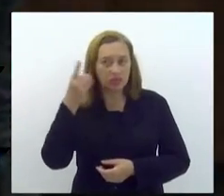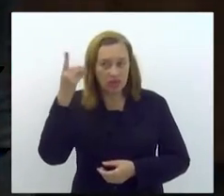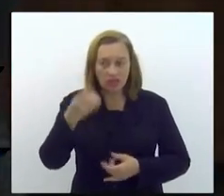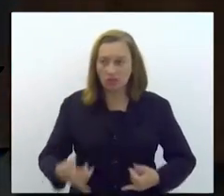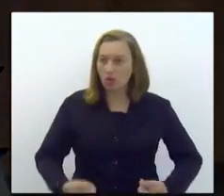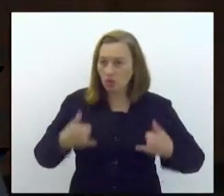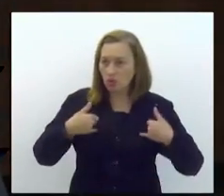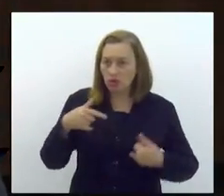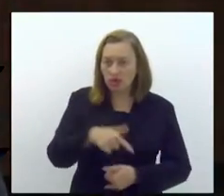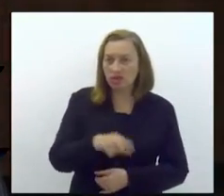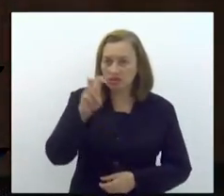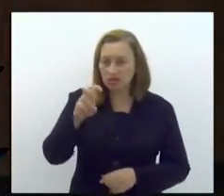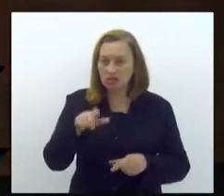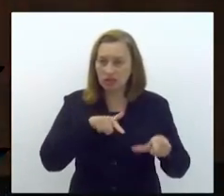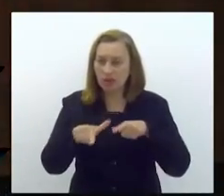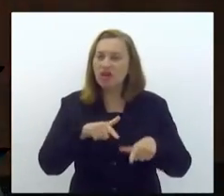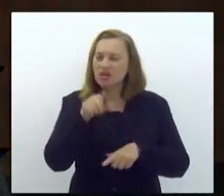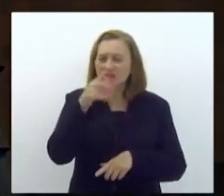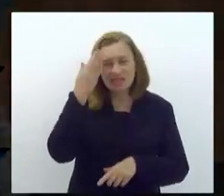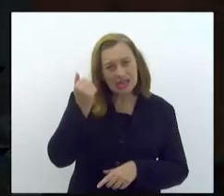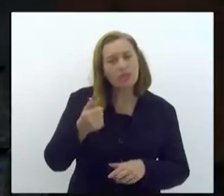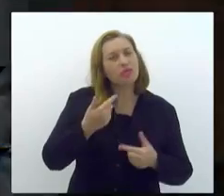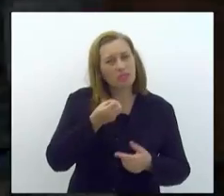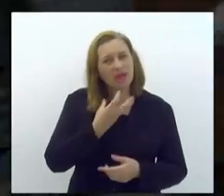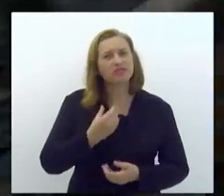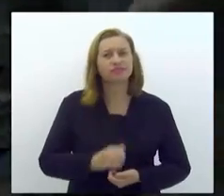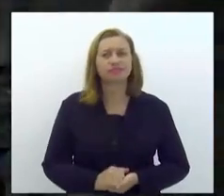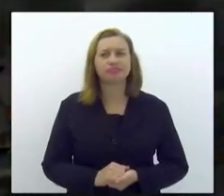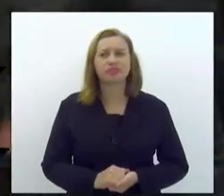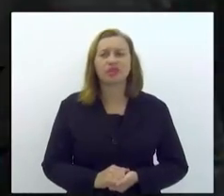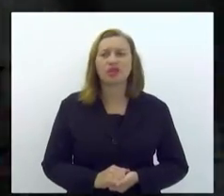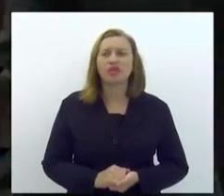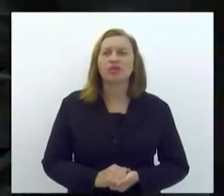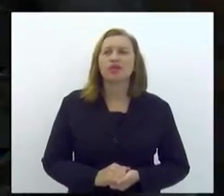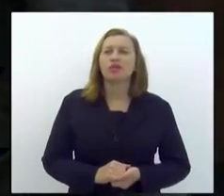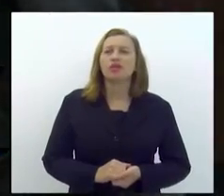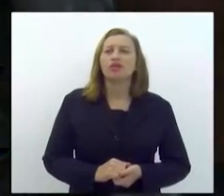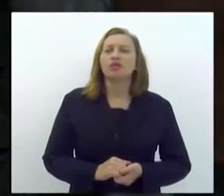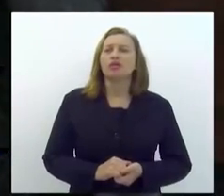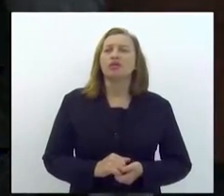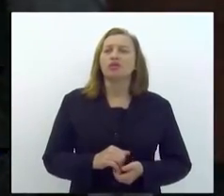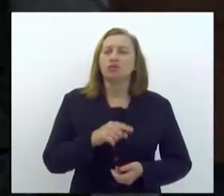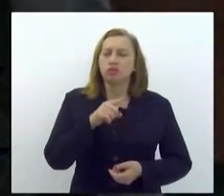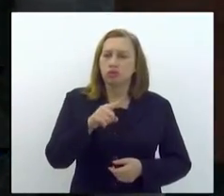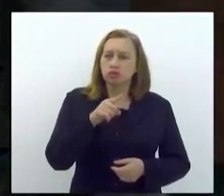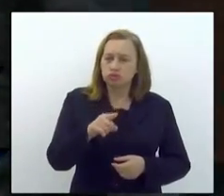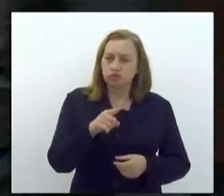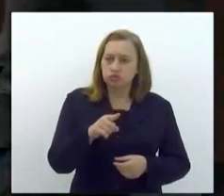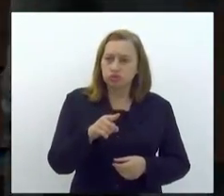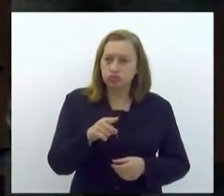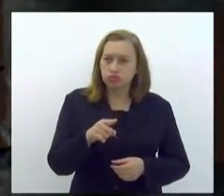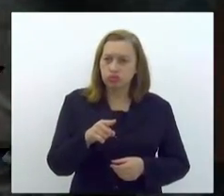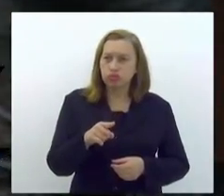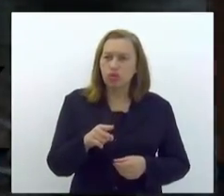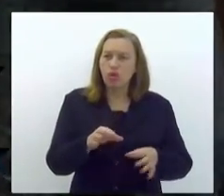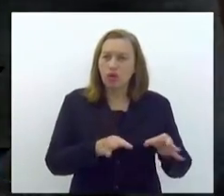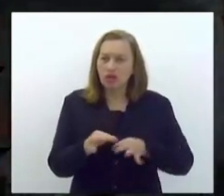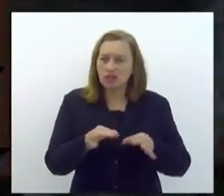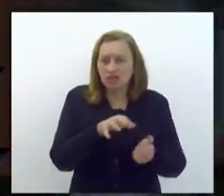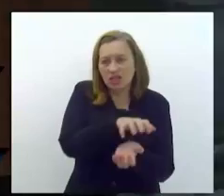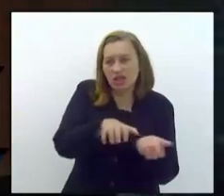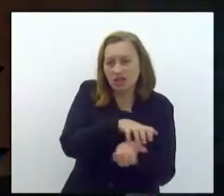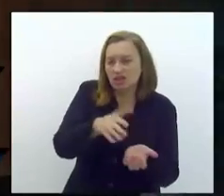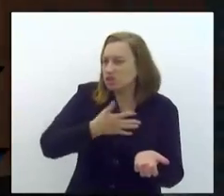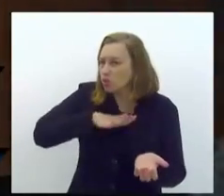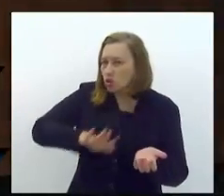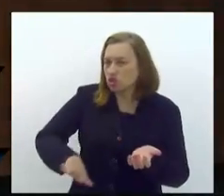por cinco mandatos sabe muito bem que como Ferroviária E você organizava greves se o cara não gostar da